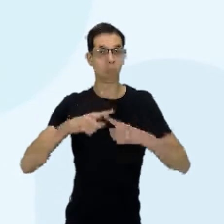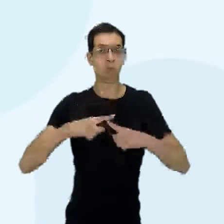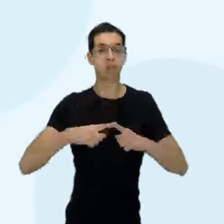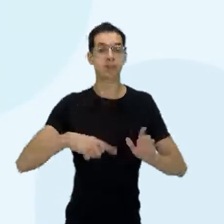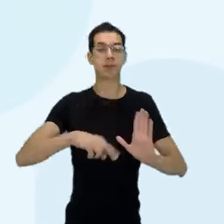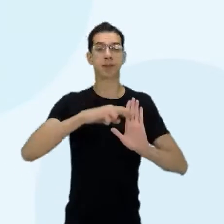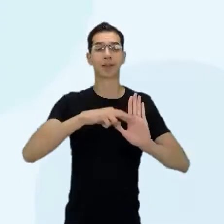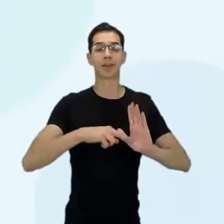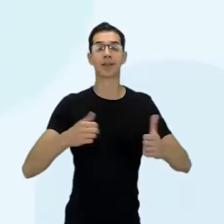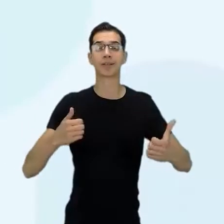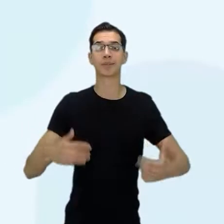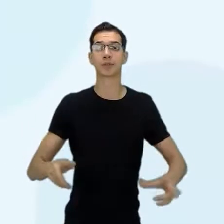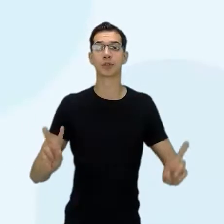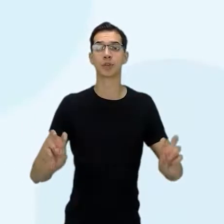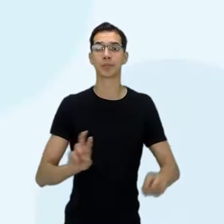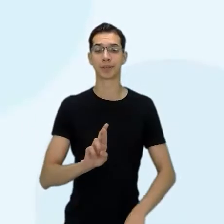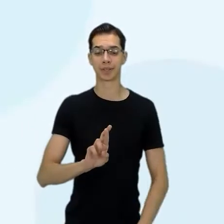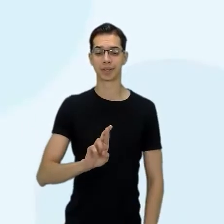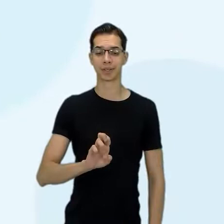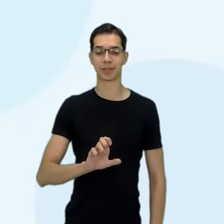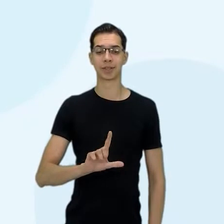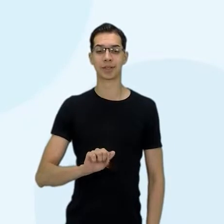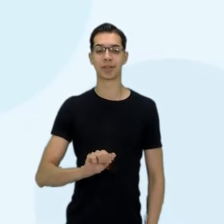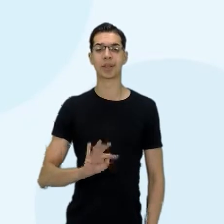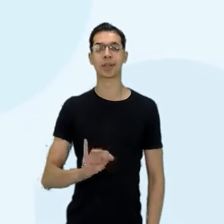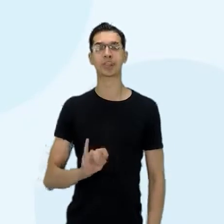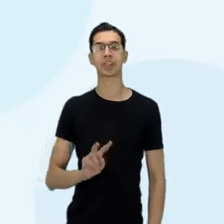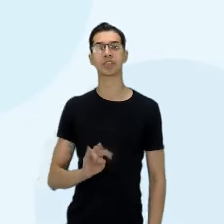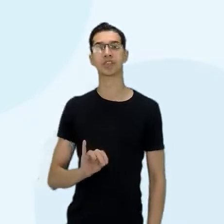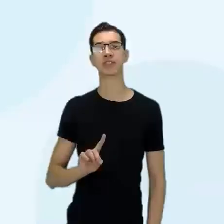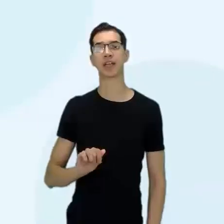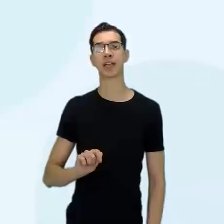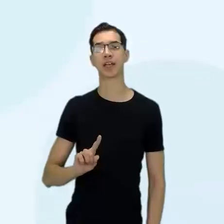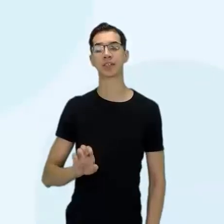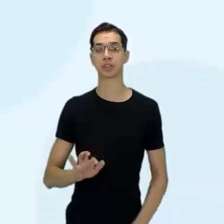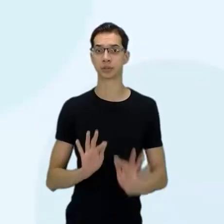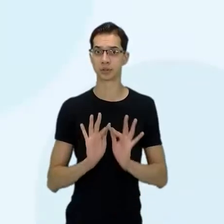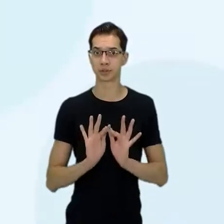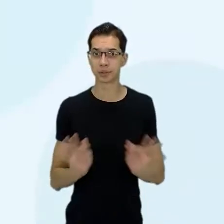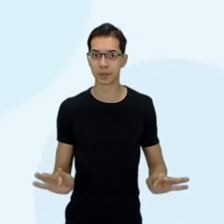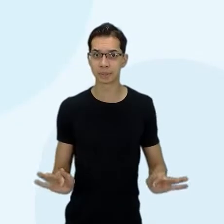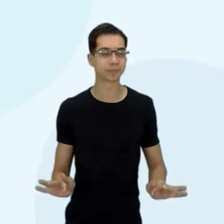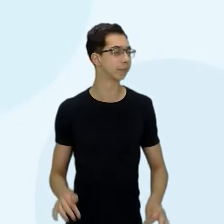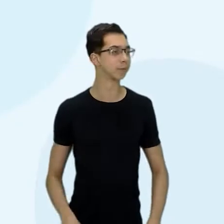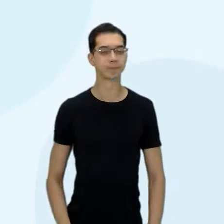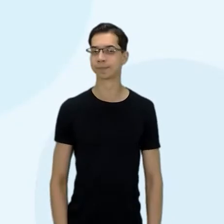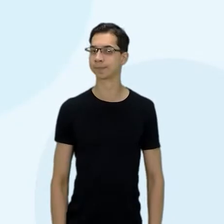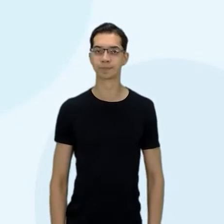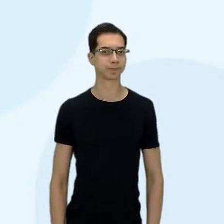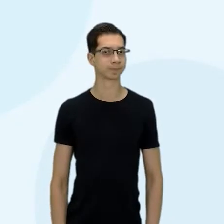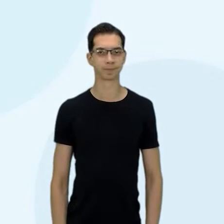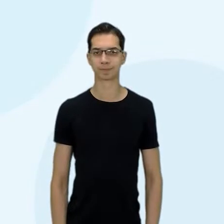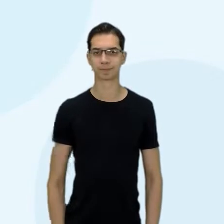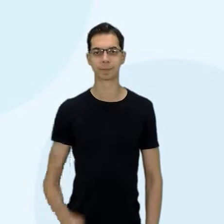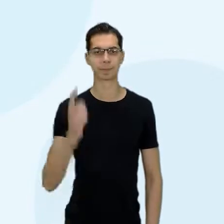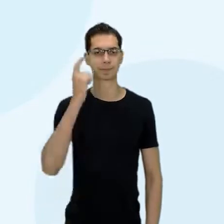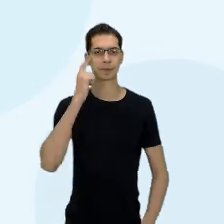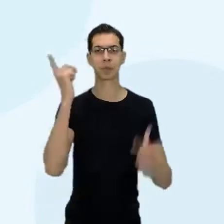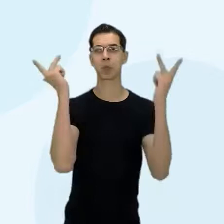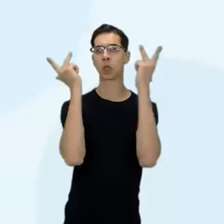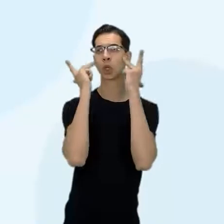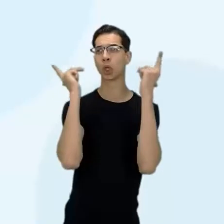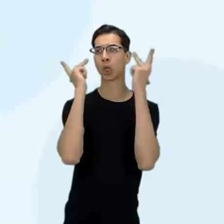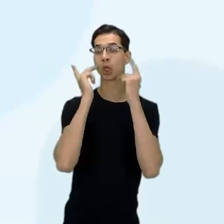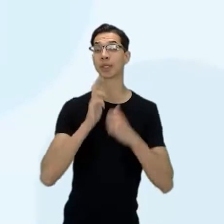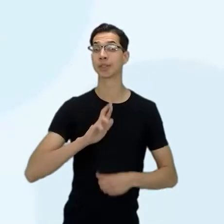de relatividade que não é coisa aí muito simples e que também não deve ser levado aí pelo senso comum. Tem regra para